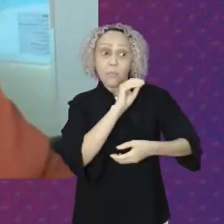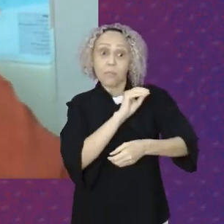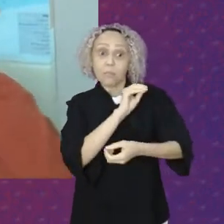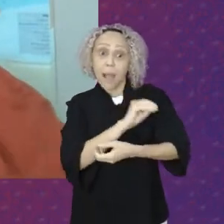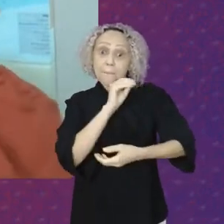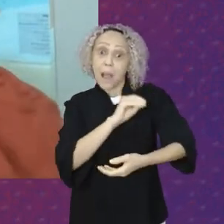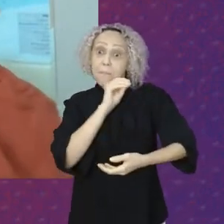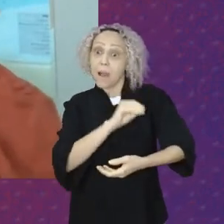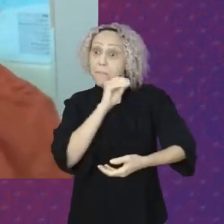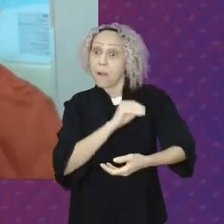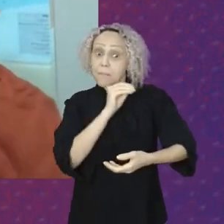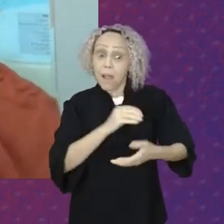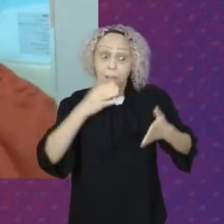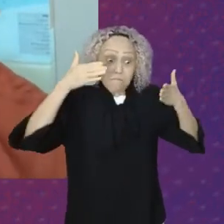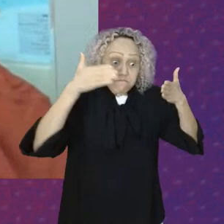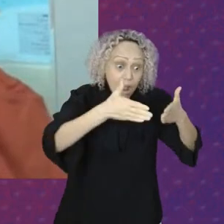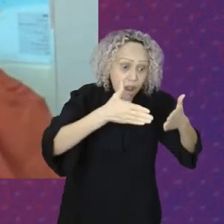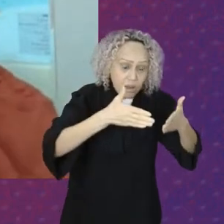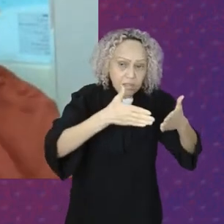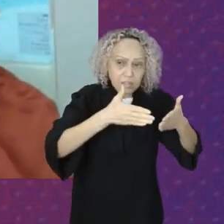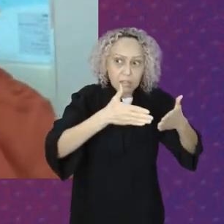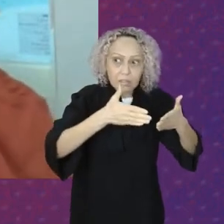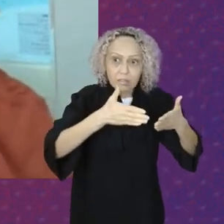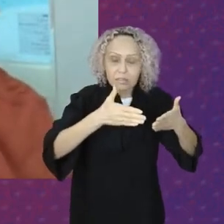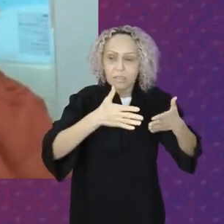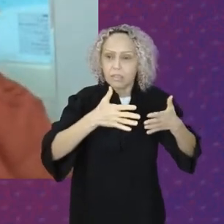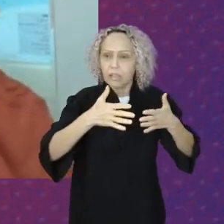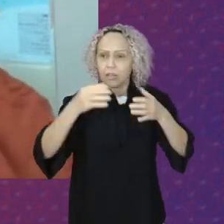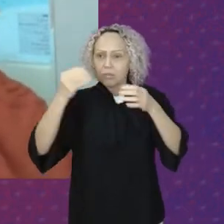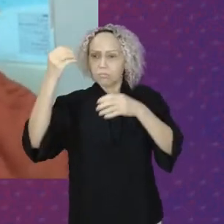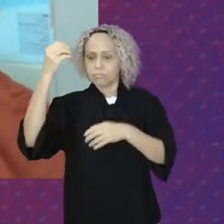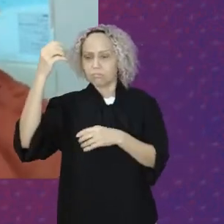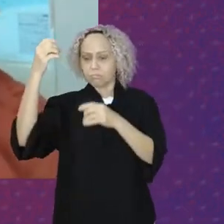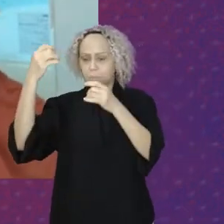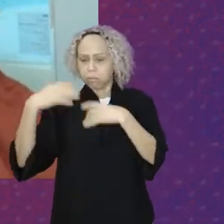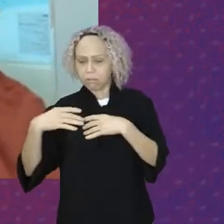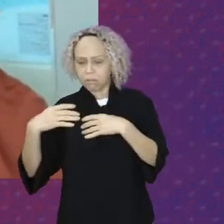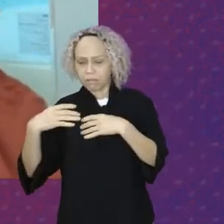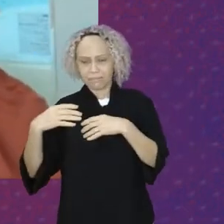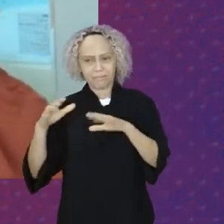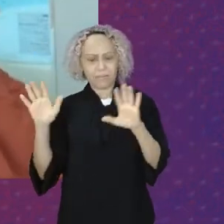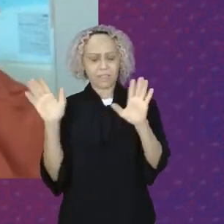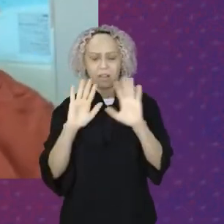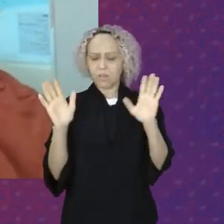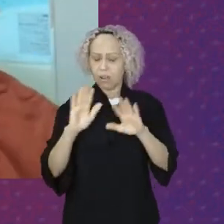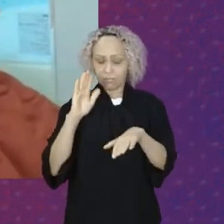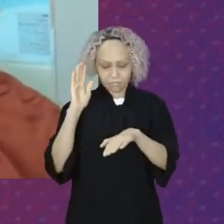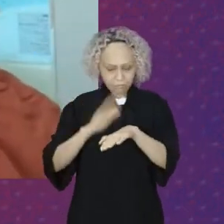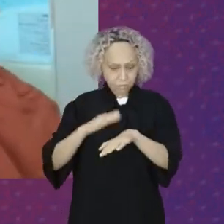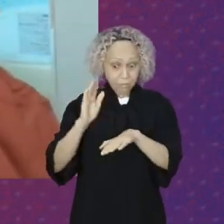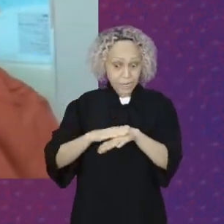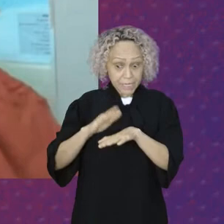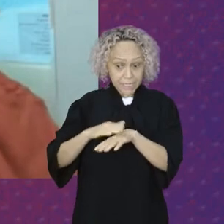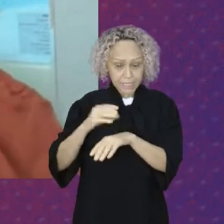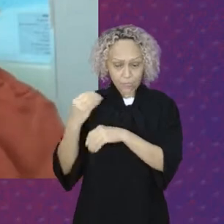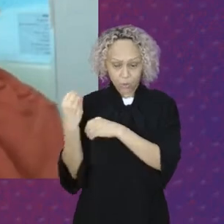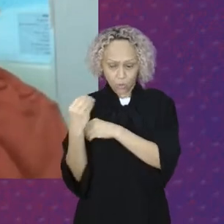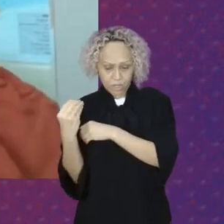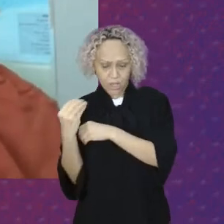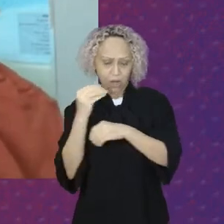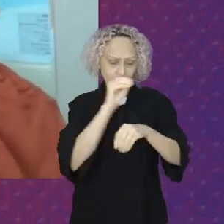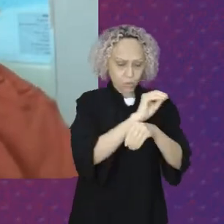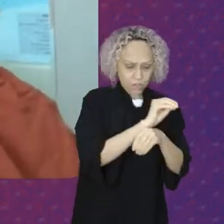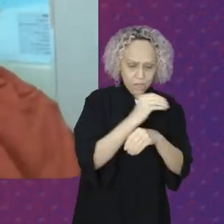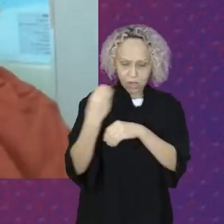outro tema que eu tenho debatido muito e tem que ser pauta das mulheres que atuam na política: o pós-parto, o